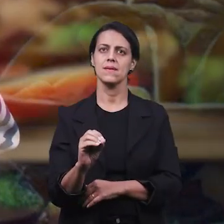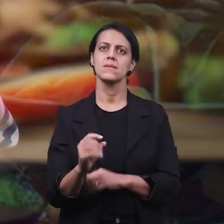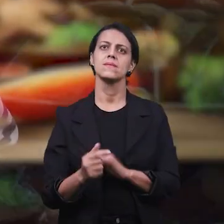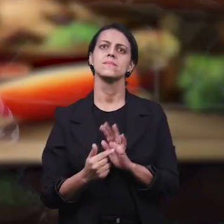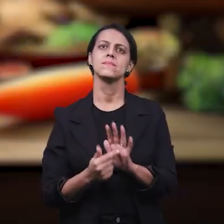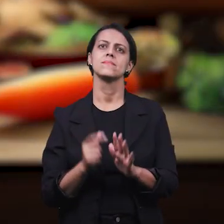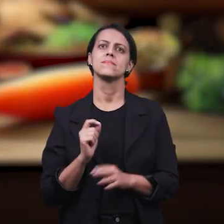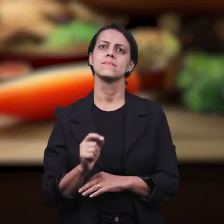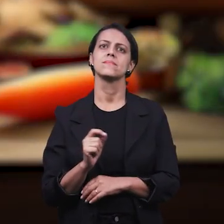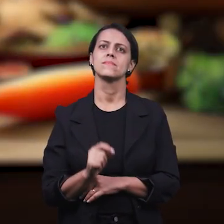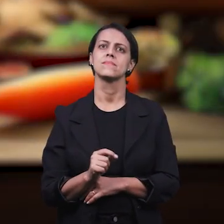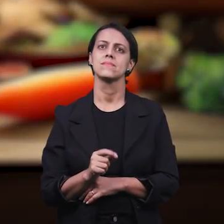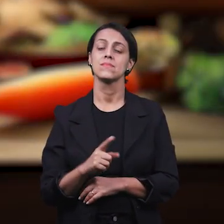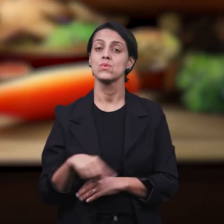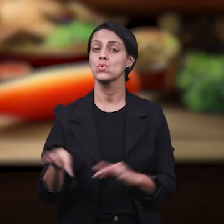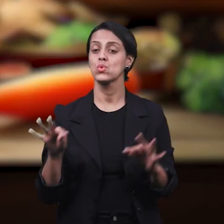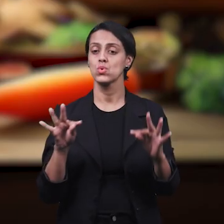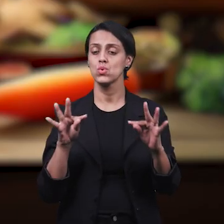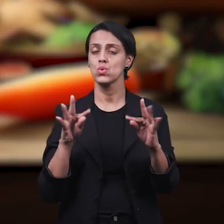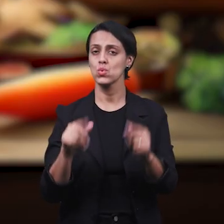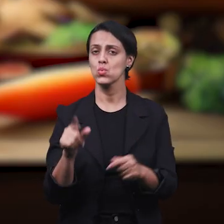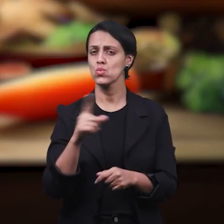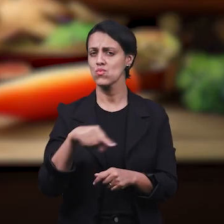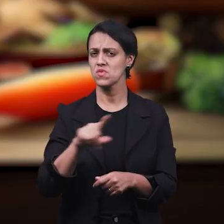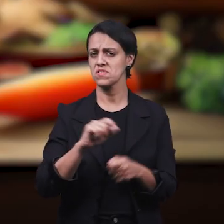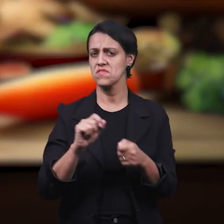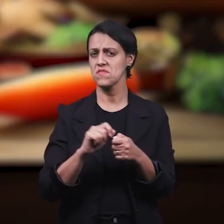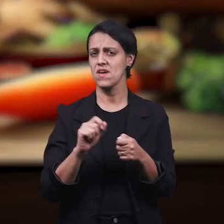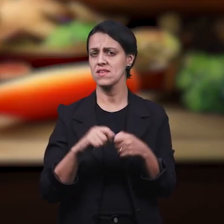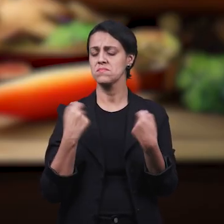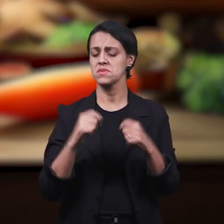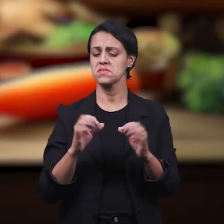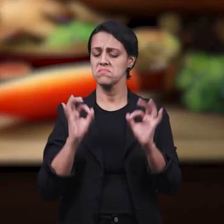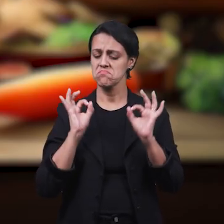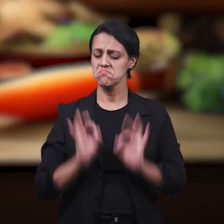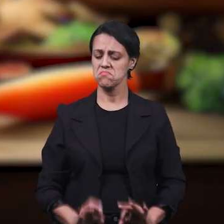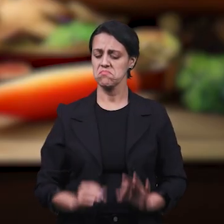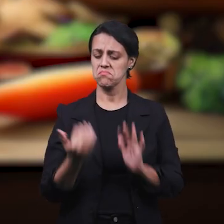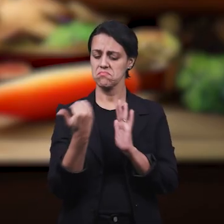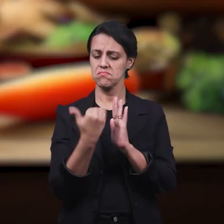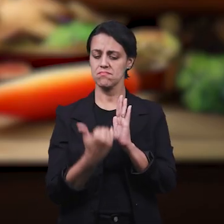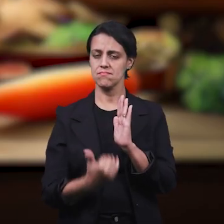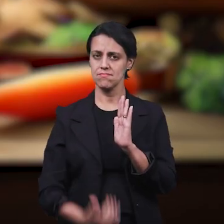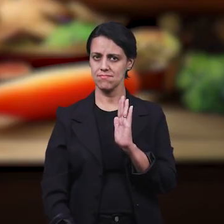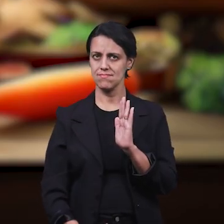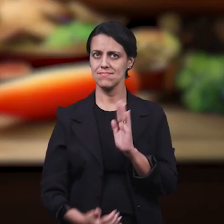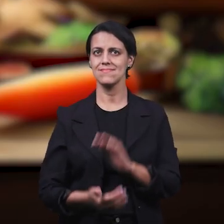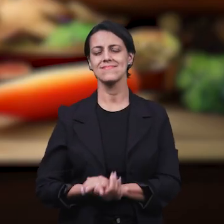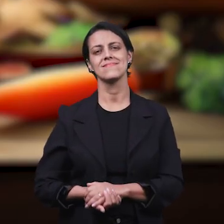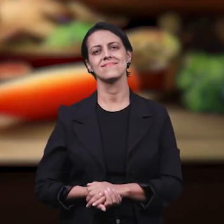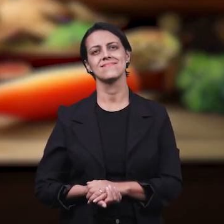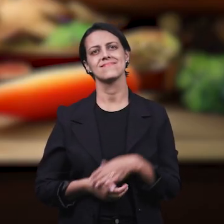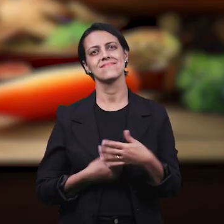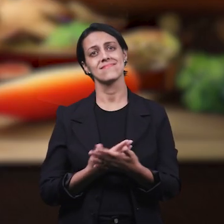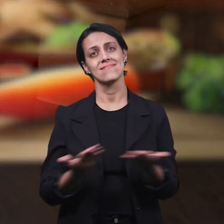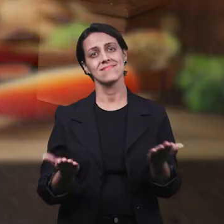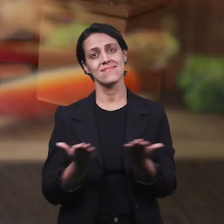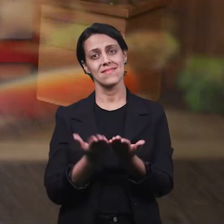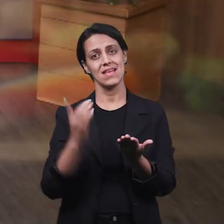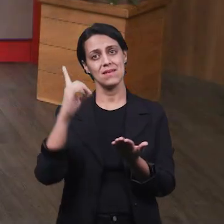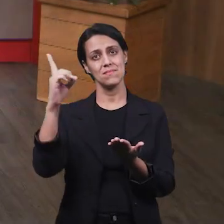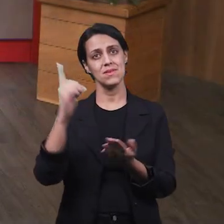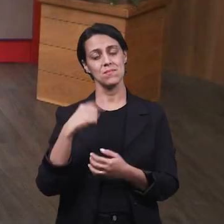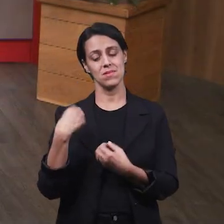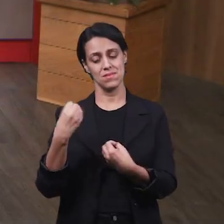dizer: mas faça-se tudo decentemente e com ordem. Queridos, a Bíblia